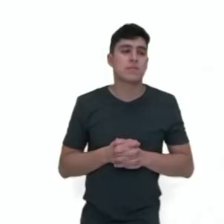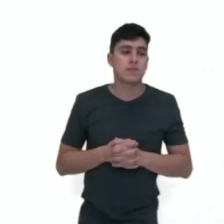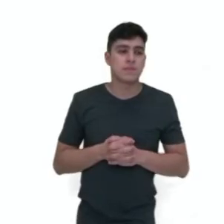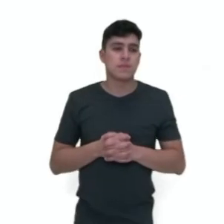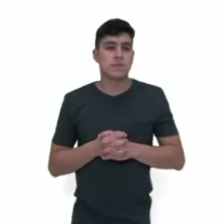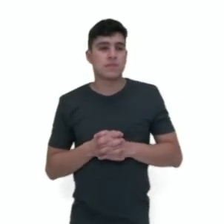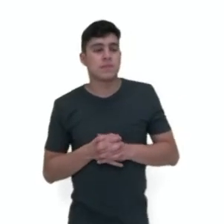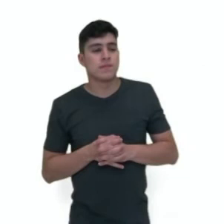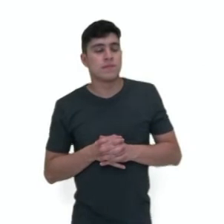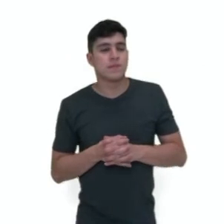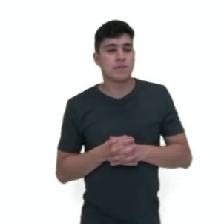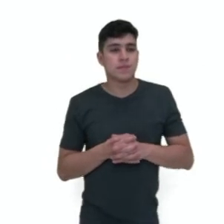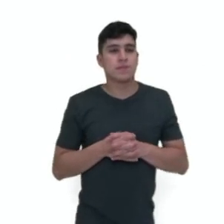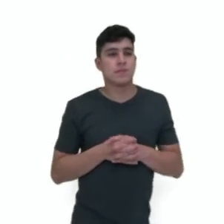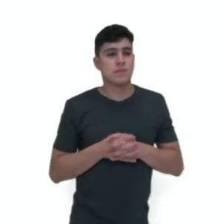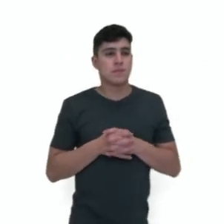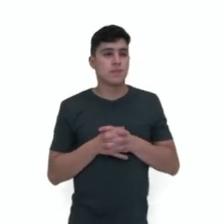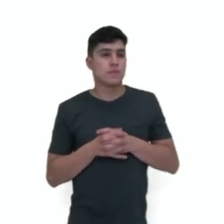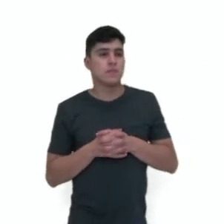Bem,